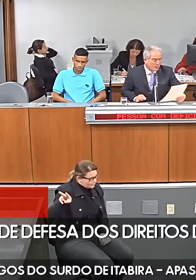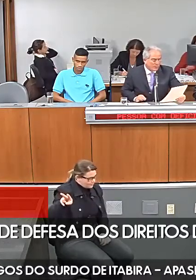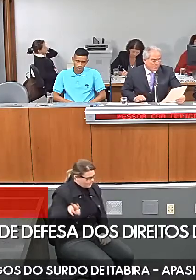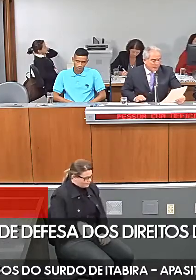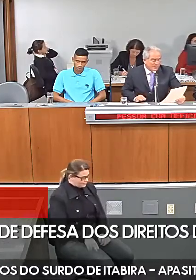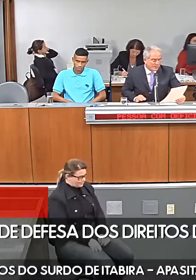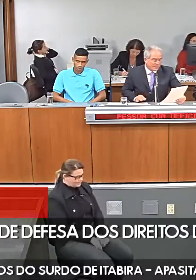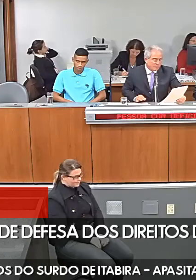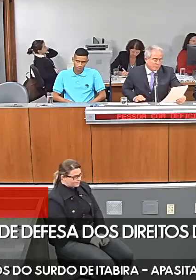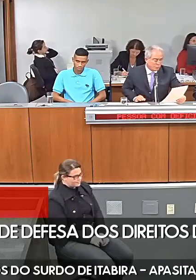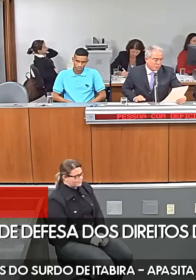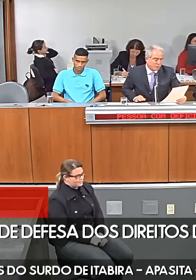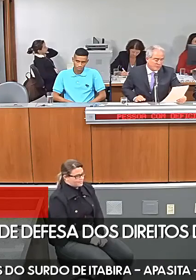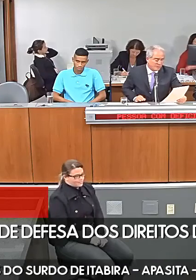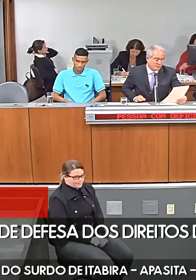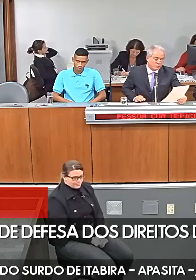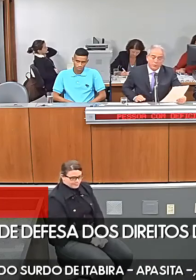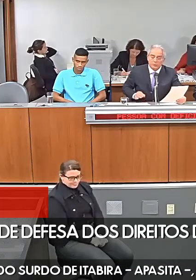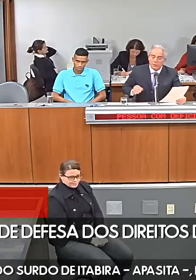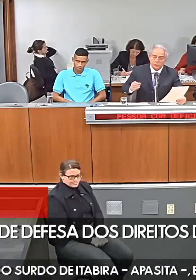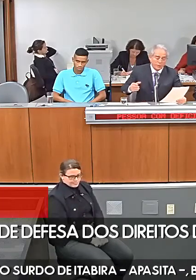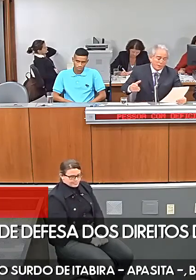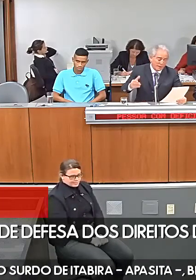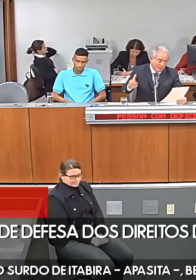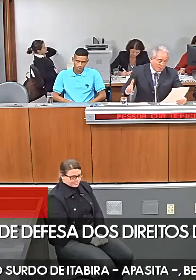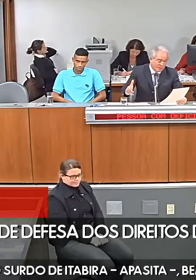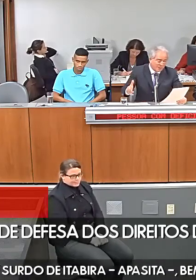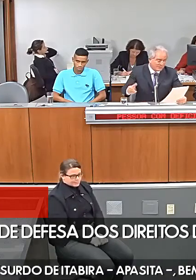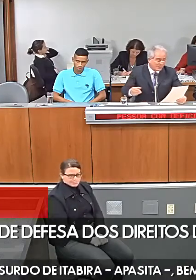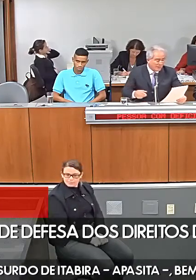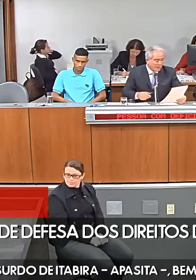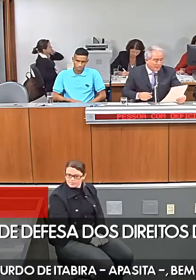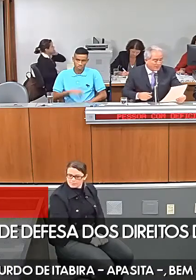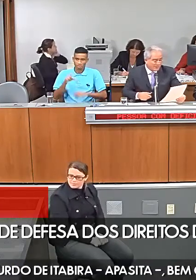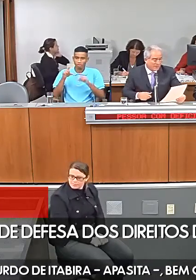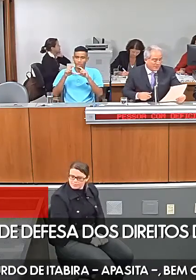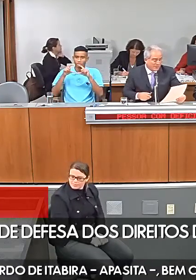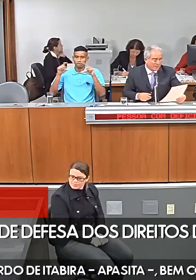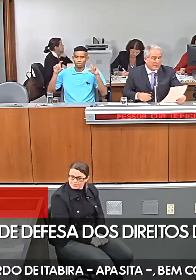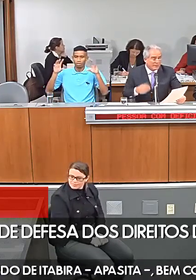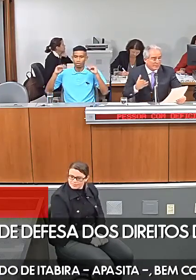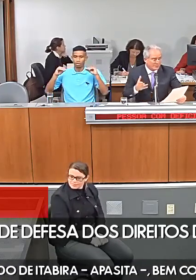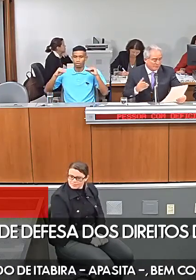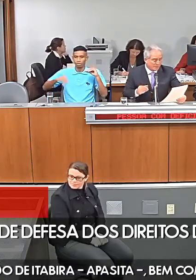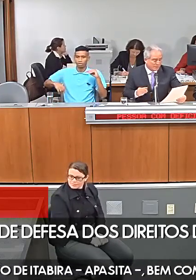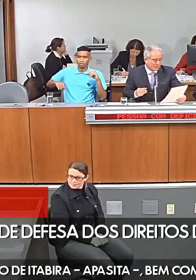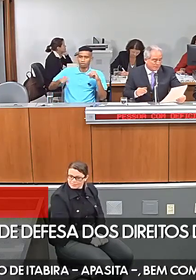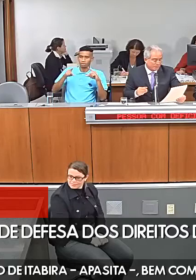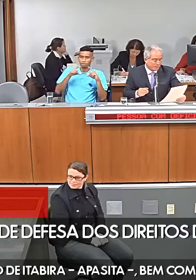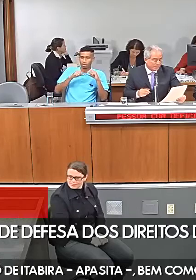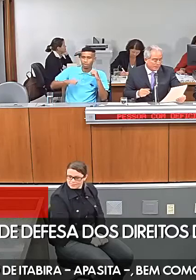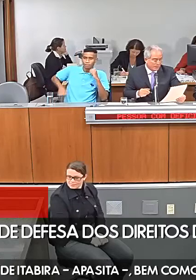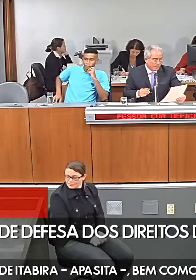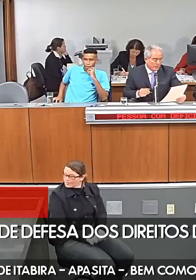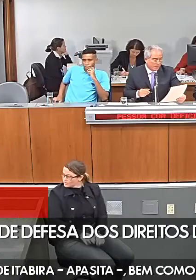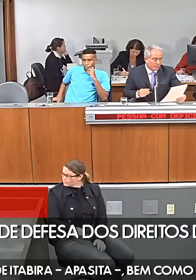auditiva na realização de cursos e exames nos processos referentes à CNH, que é a Carteira de